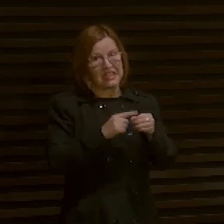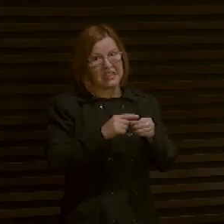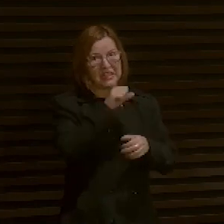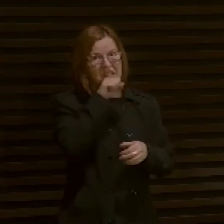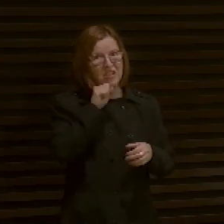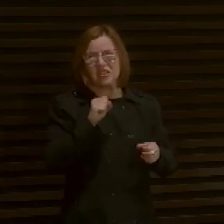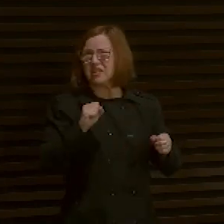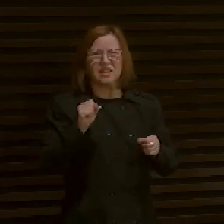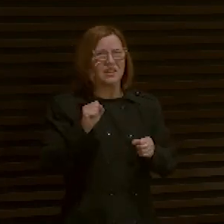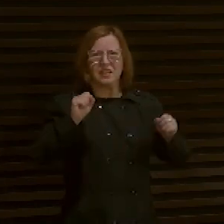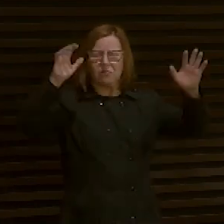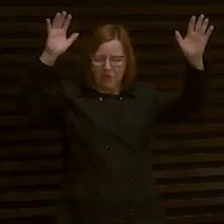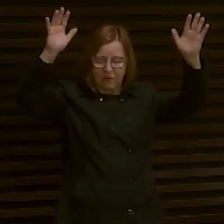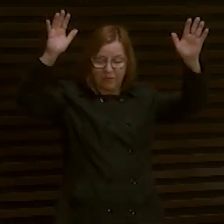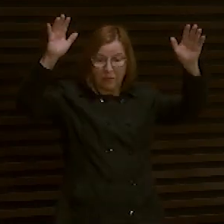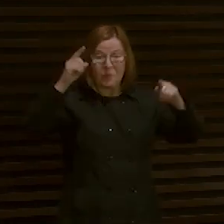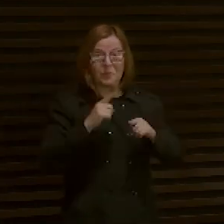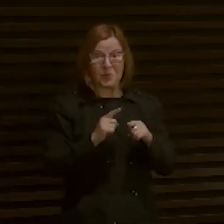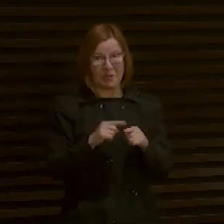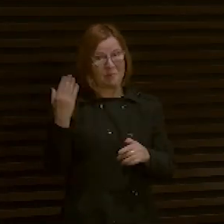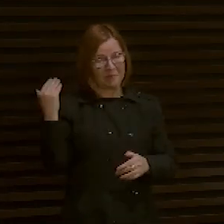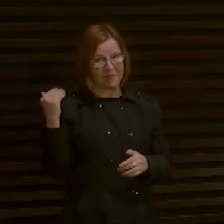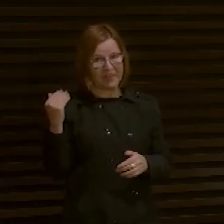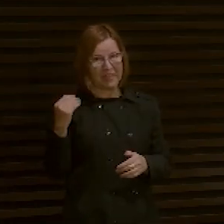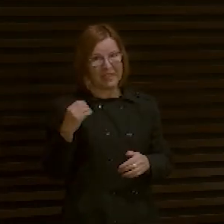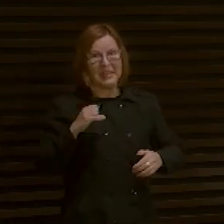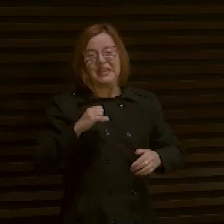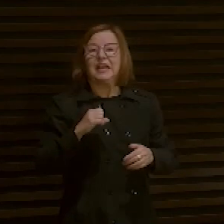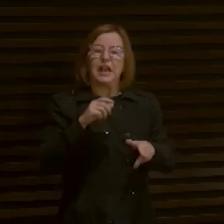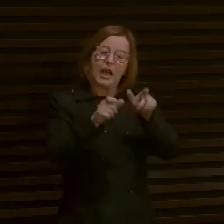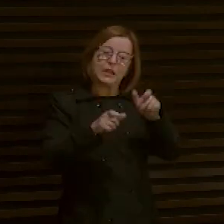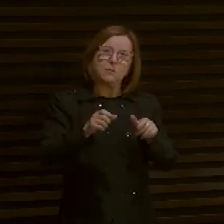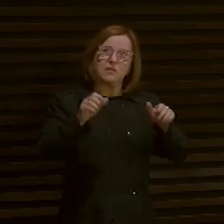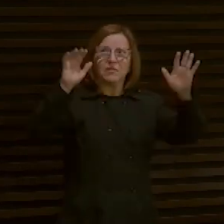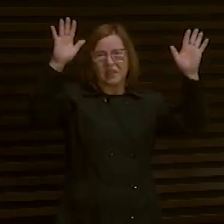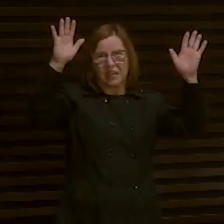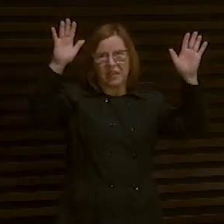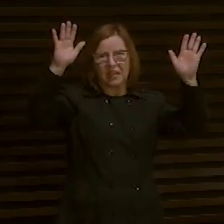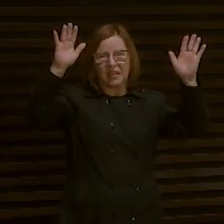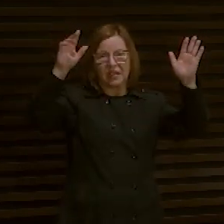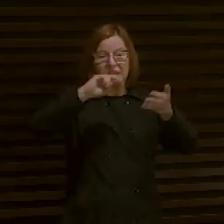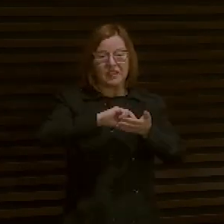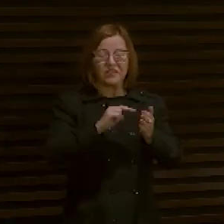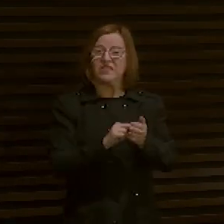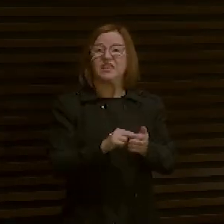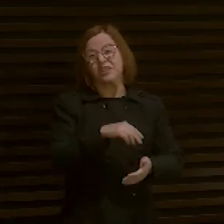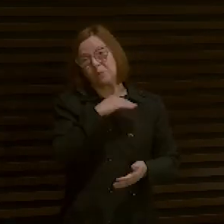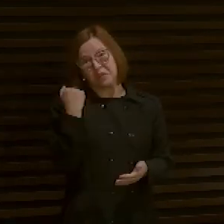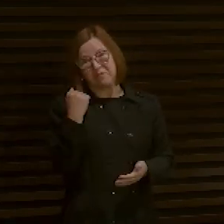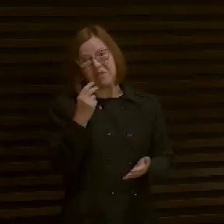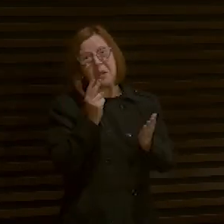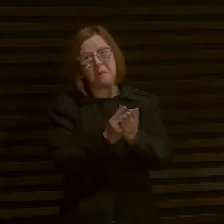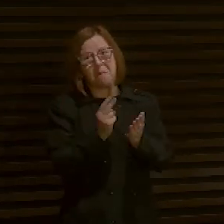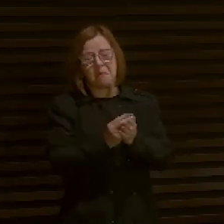meus irmãos, se render numa situação dessa, era assinar a própria sentença de morte. Mesmo se rendendo,